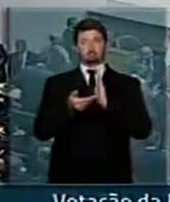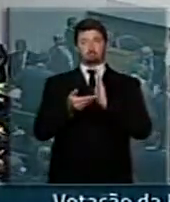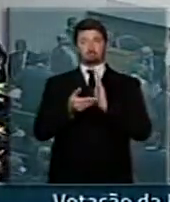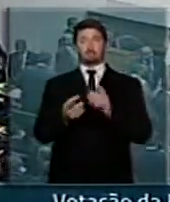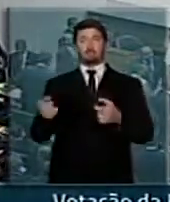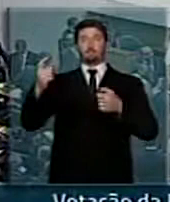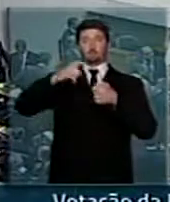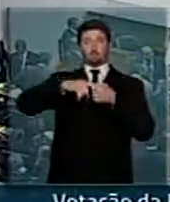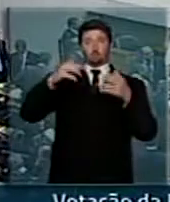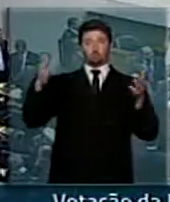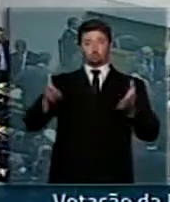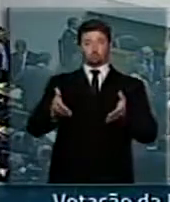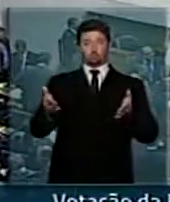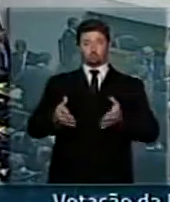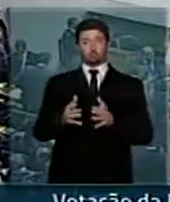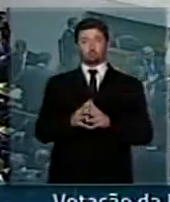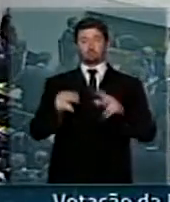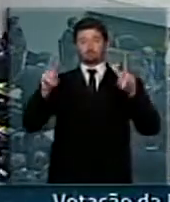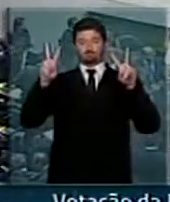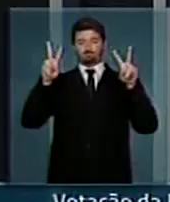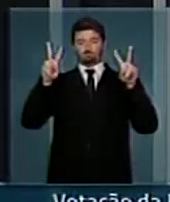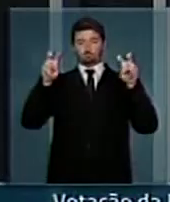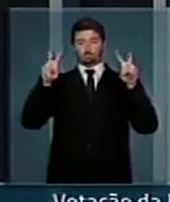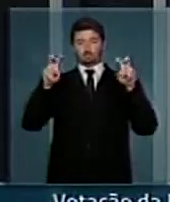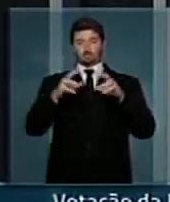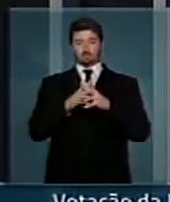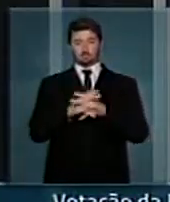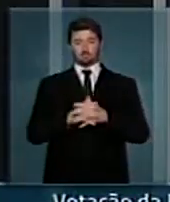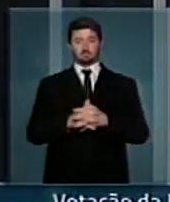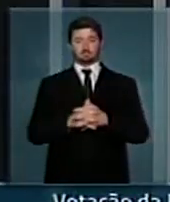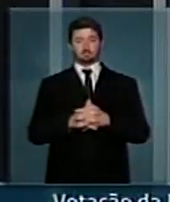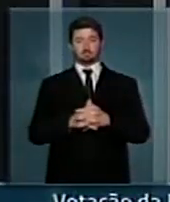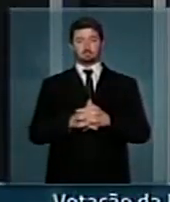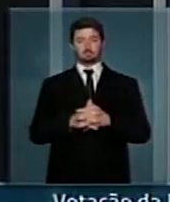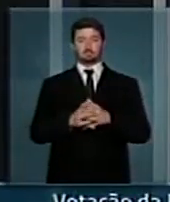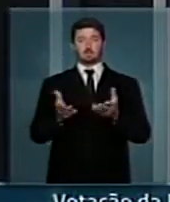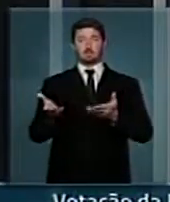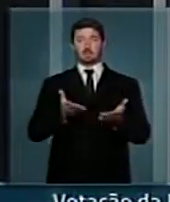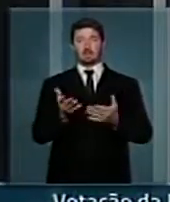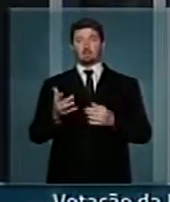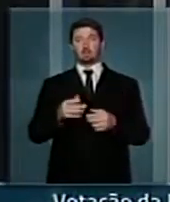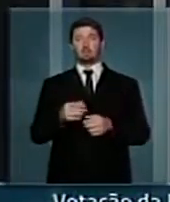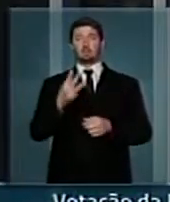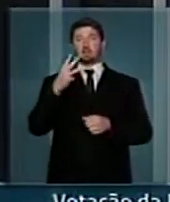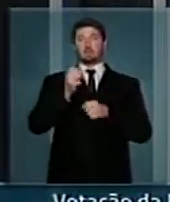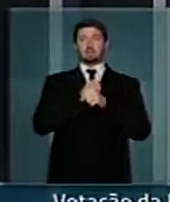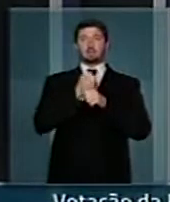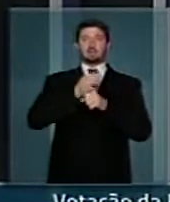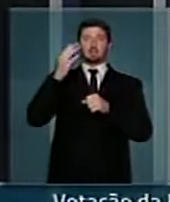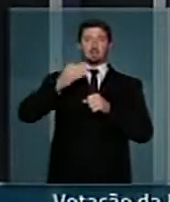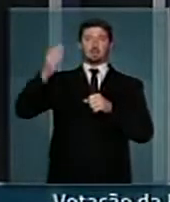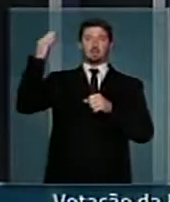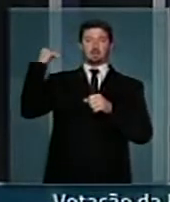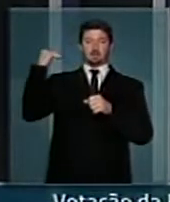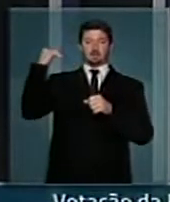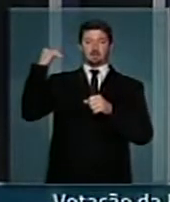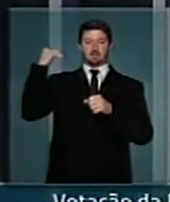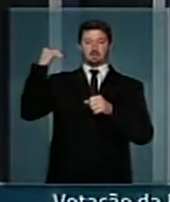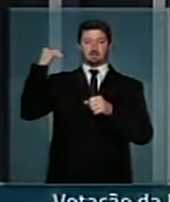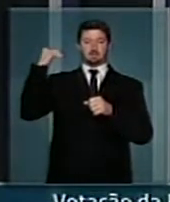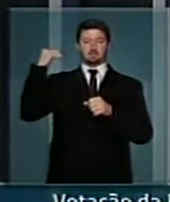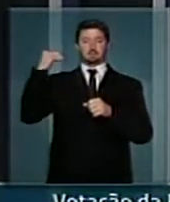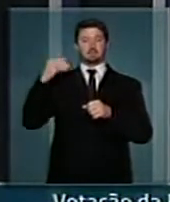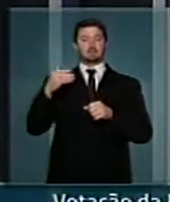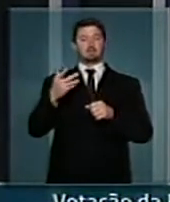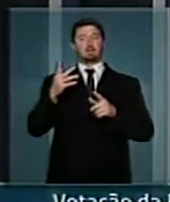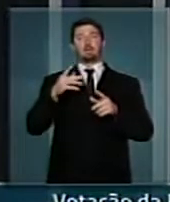retoma um assunto que ela tratou há 3 anos atrás e